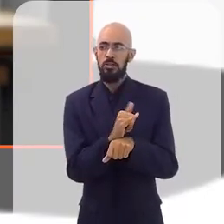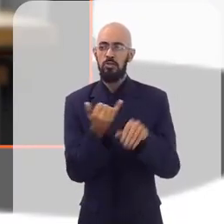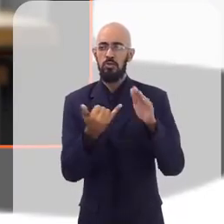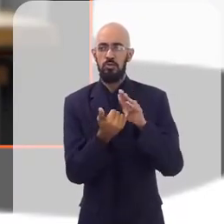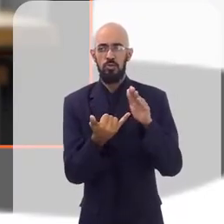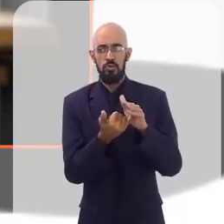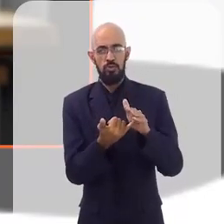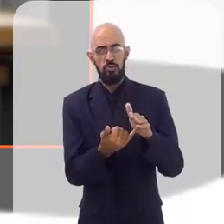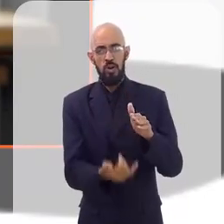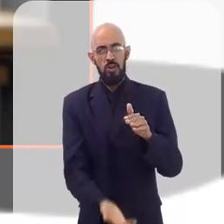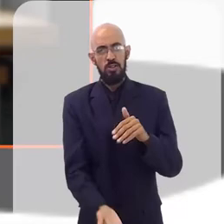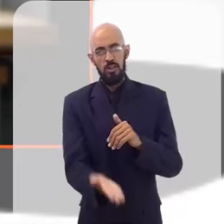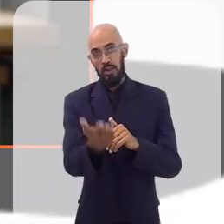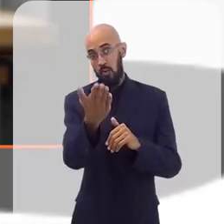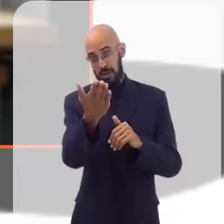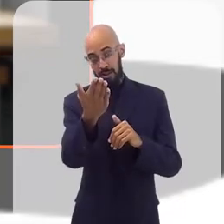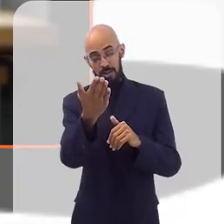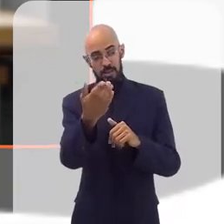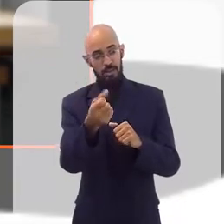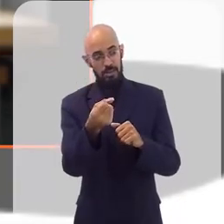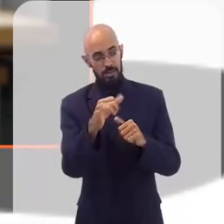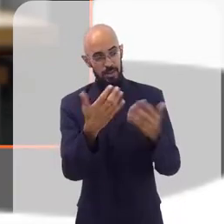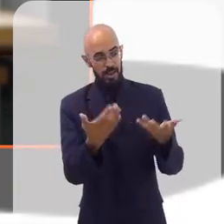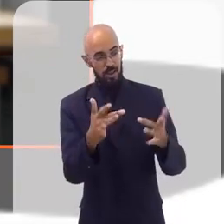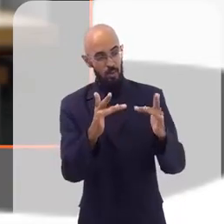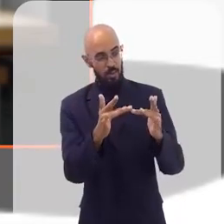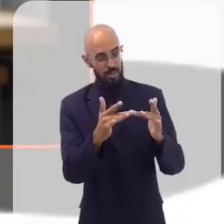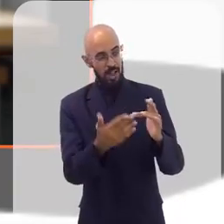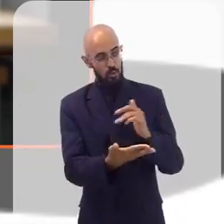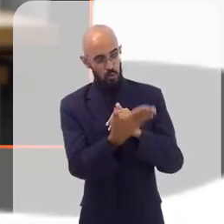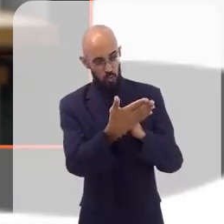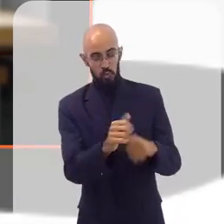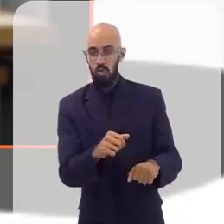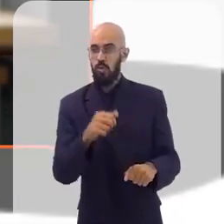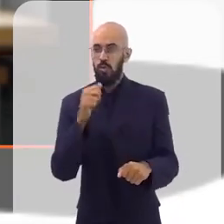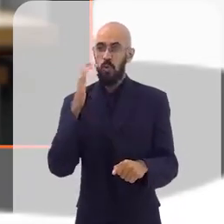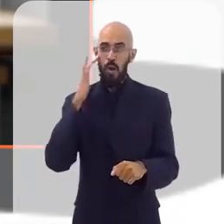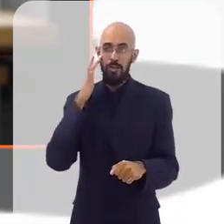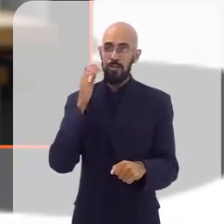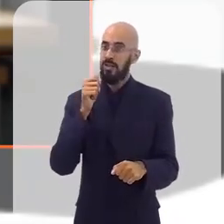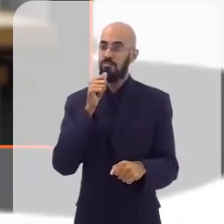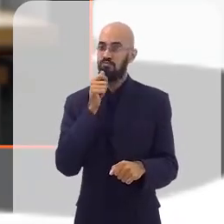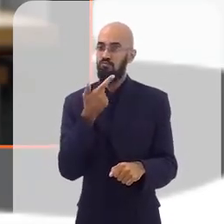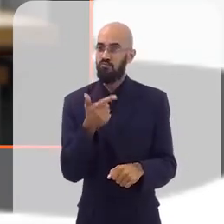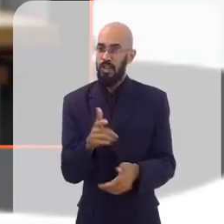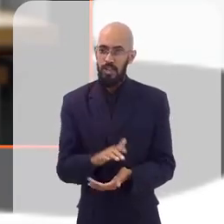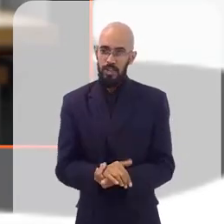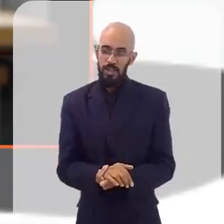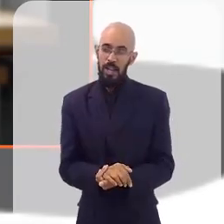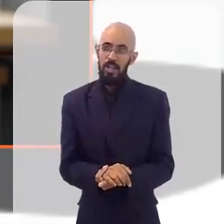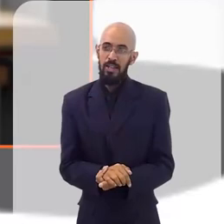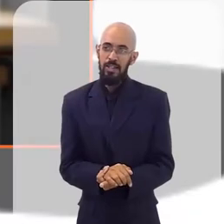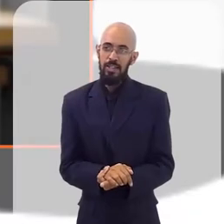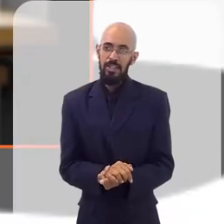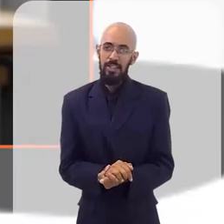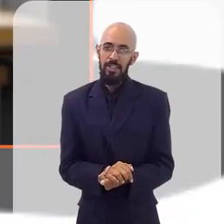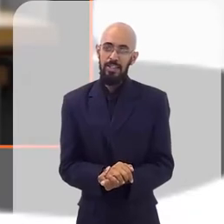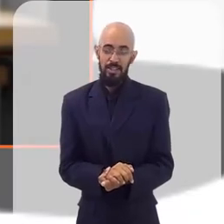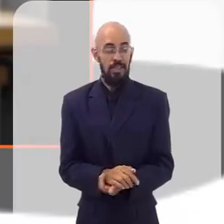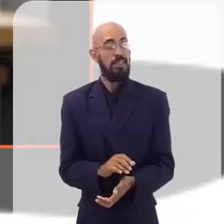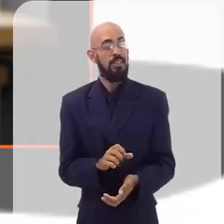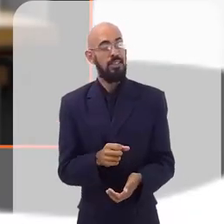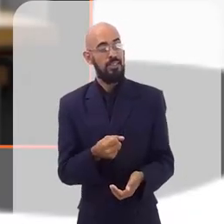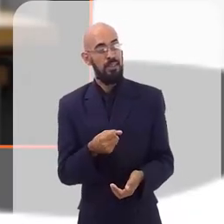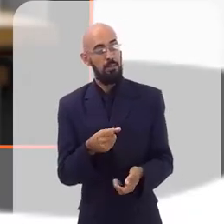que as instituições que estejam nos assistindo aqui agora que eu não ter contato com o senhor acho que ainda não tem né se acha que se é que alguma